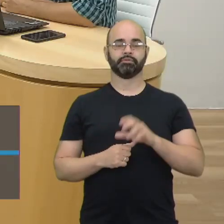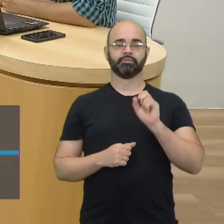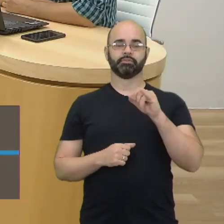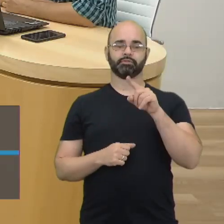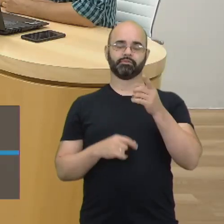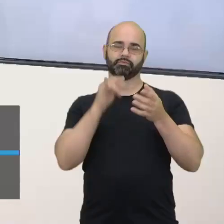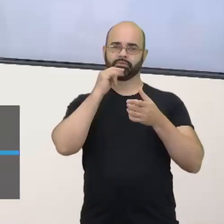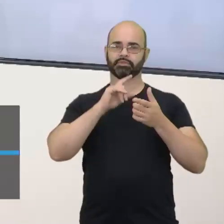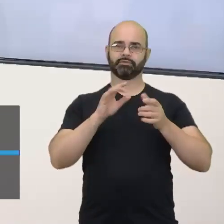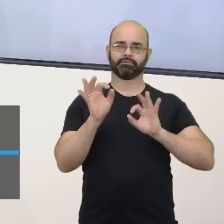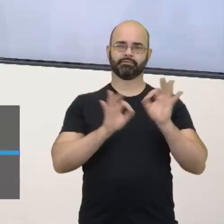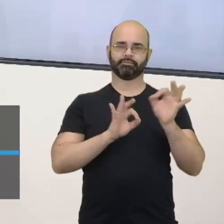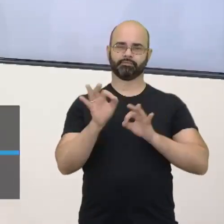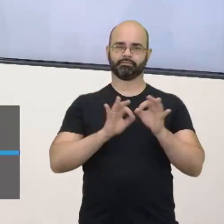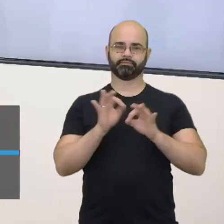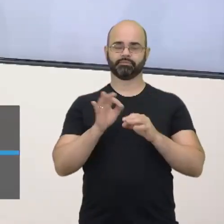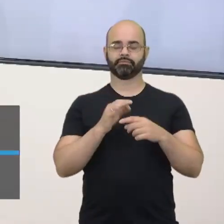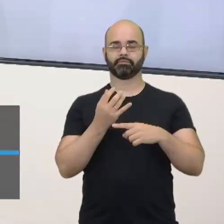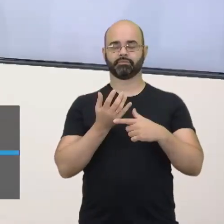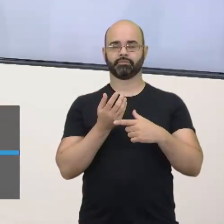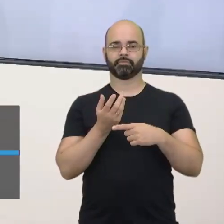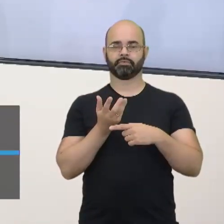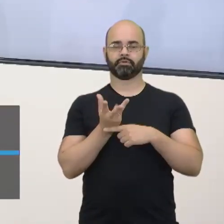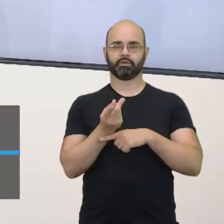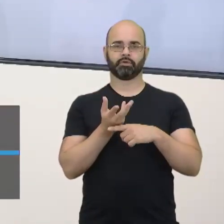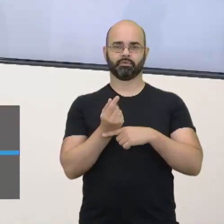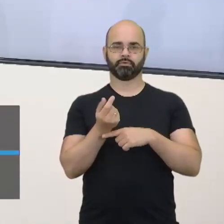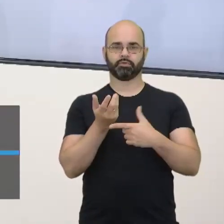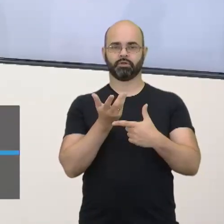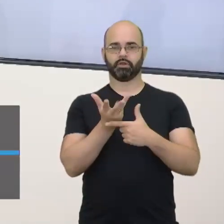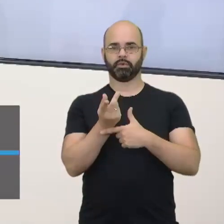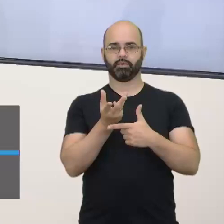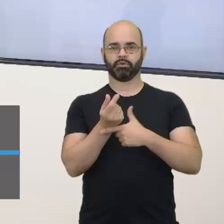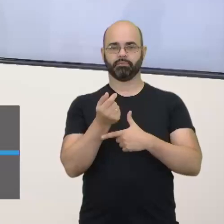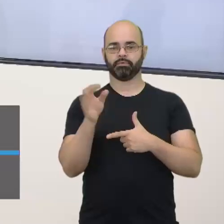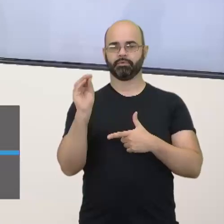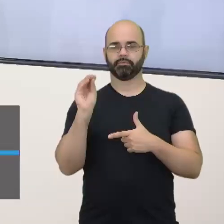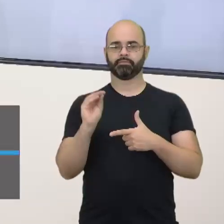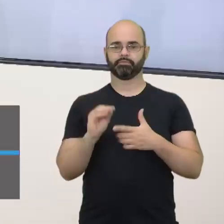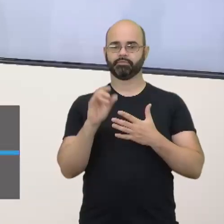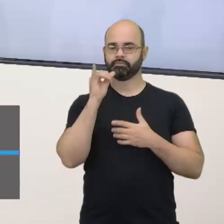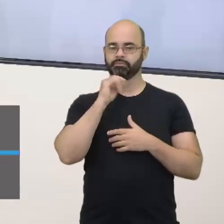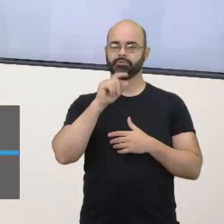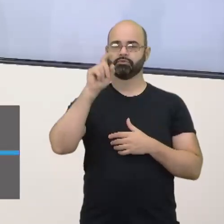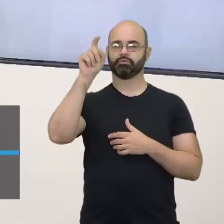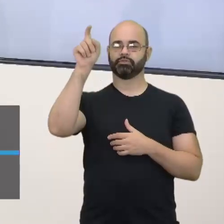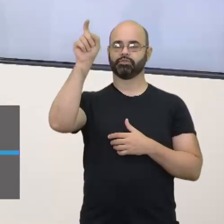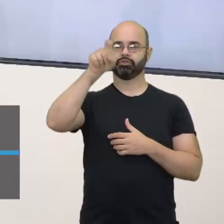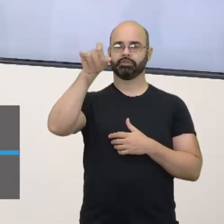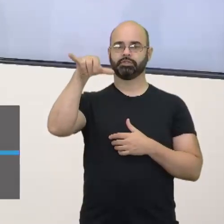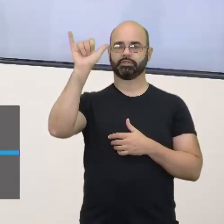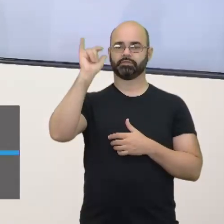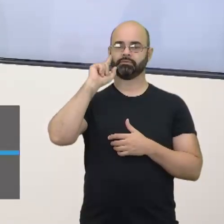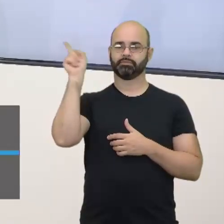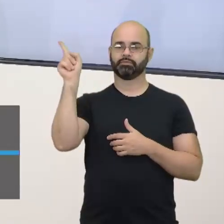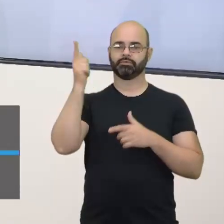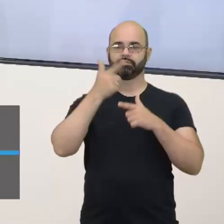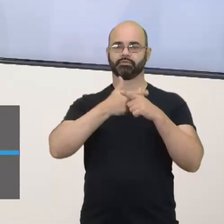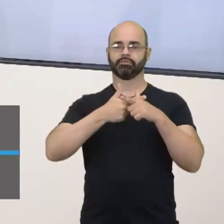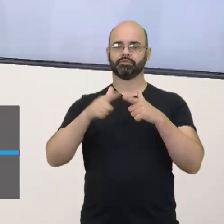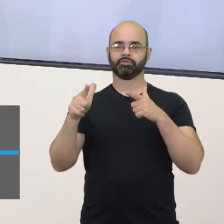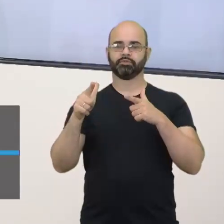expressão algébrica, se você falar que o X é a capacidade e o preço é o Y, fazendo a